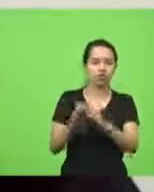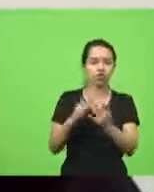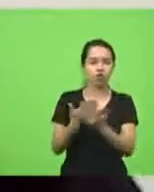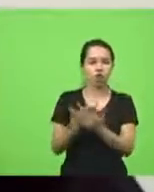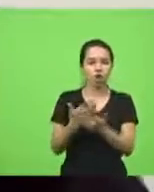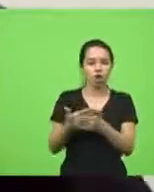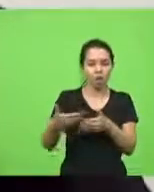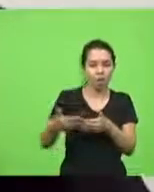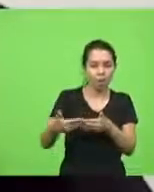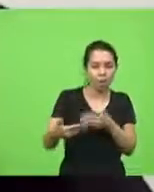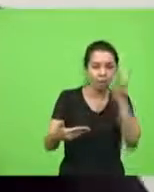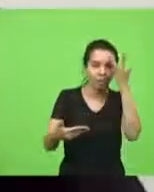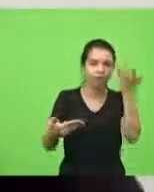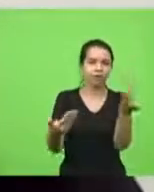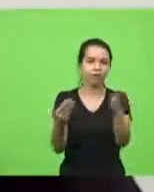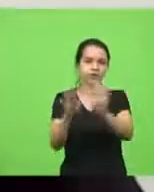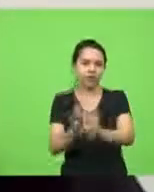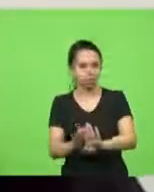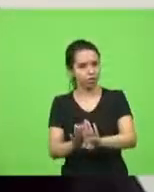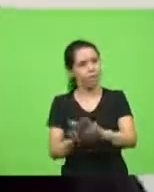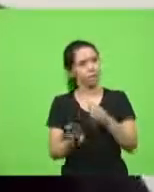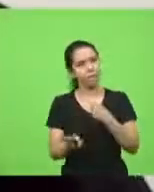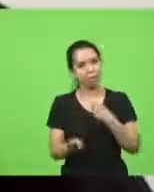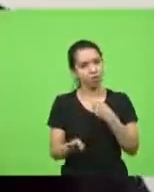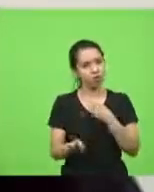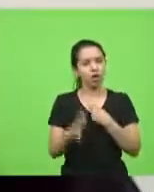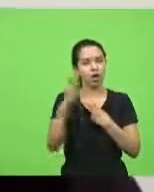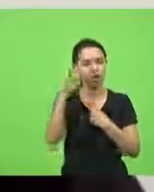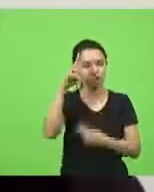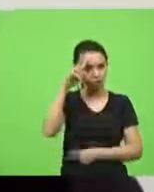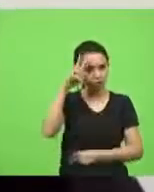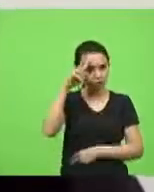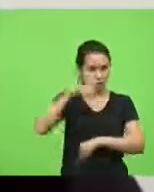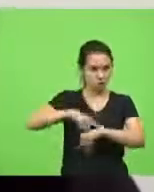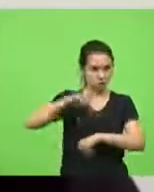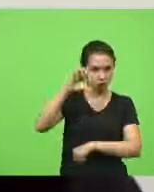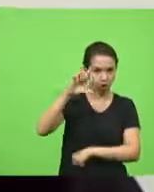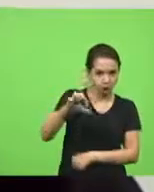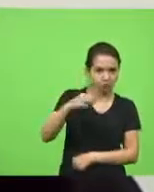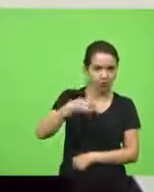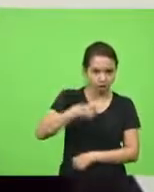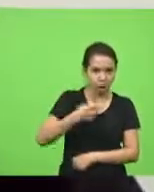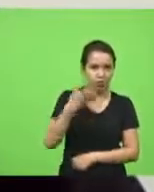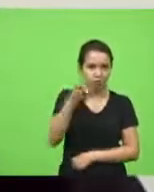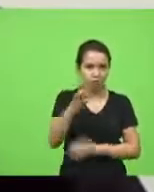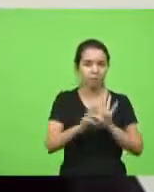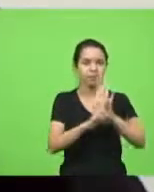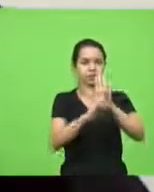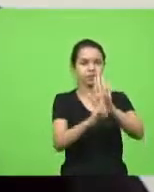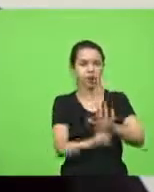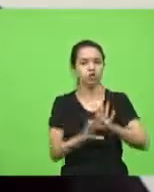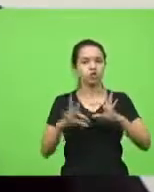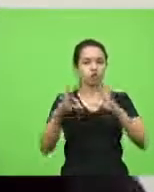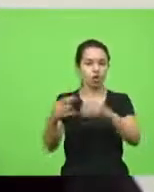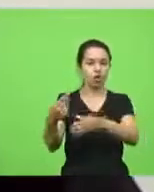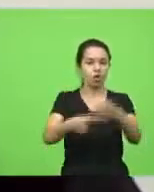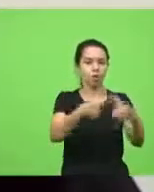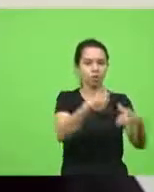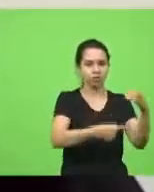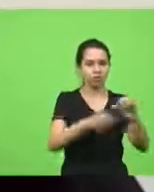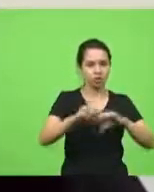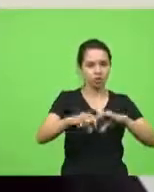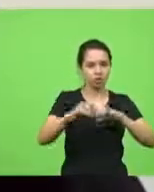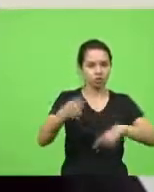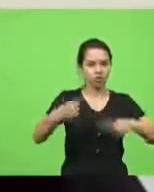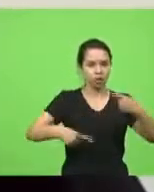hoje, fechar amanhã. Então, segunda-feira, 9h30, eu represento todas as comissões de educação nesse debate da